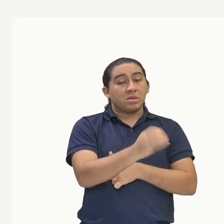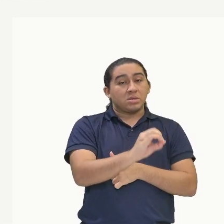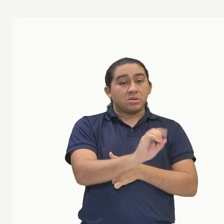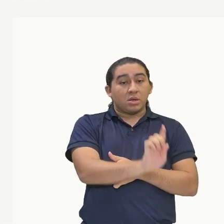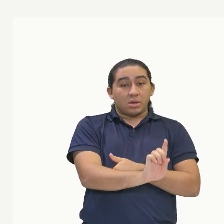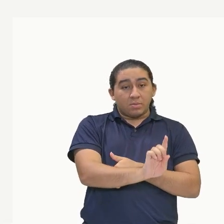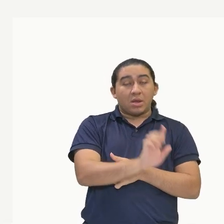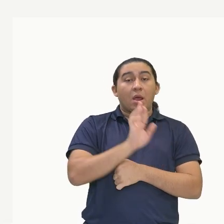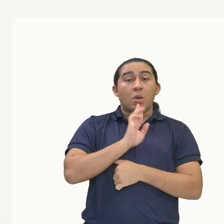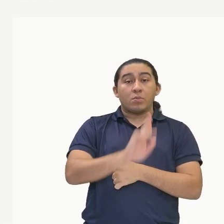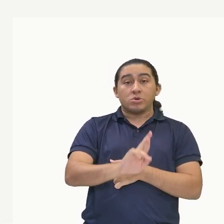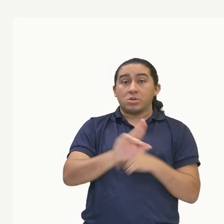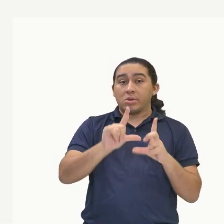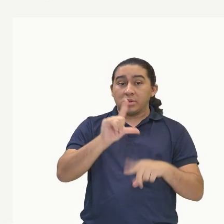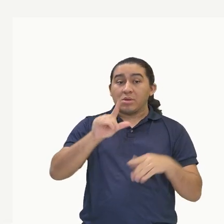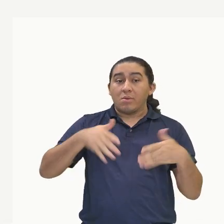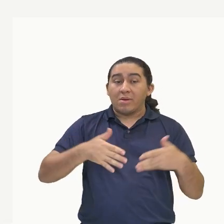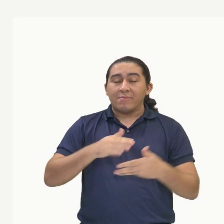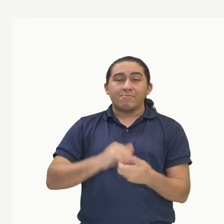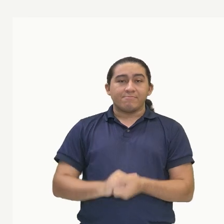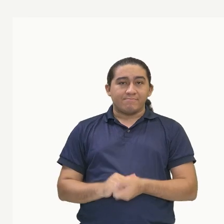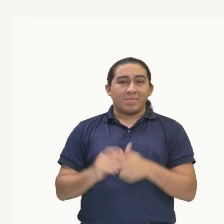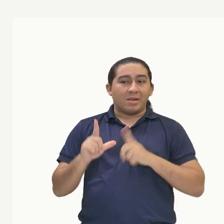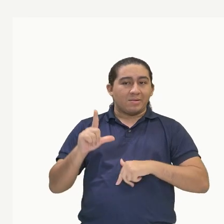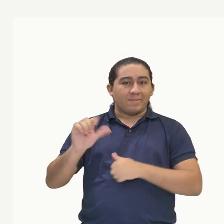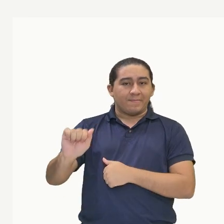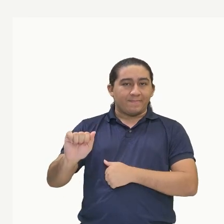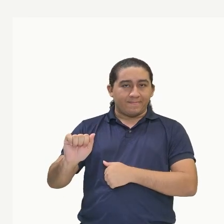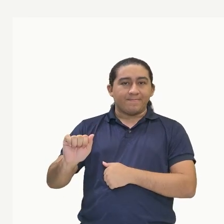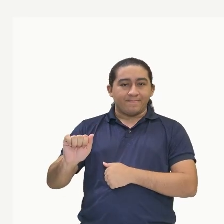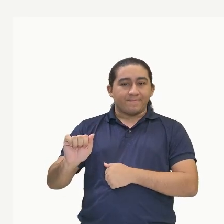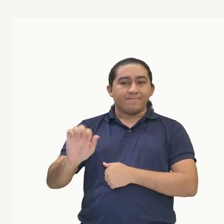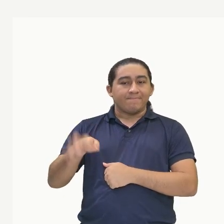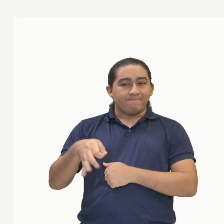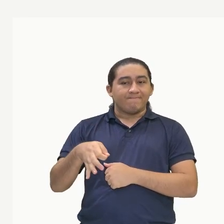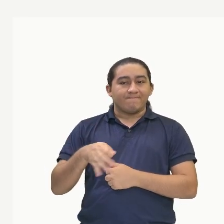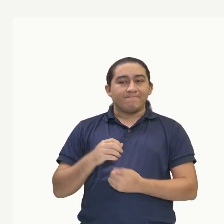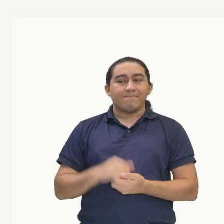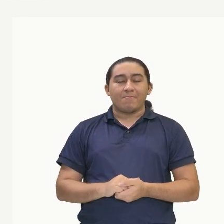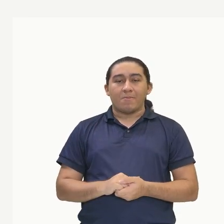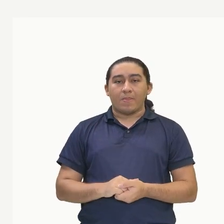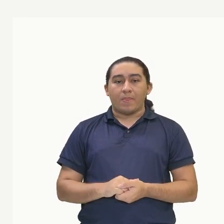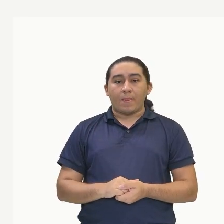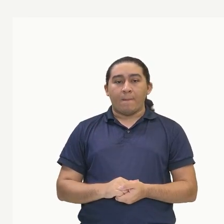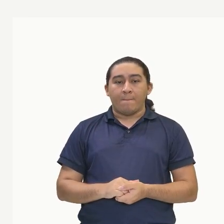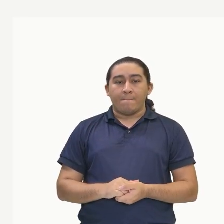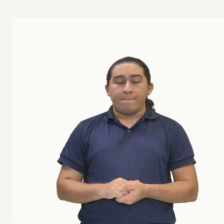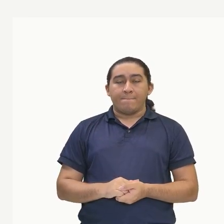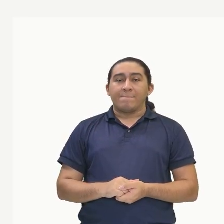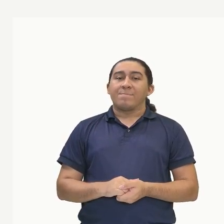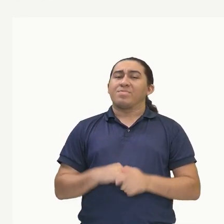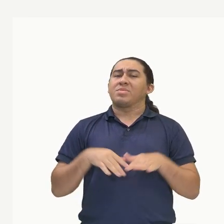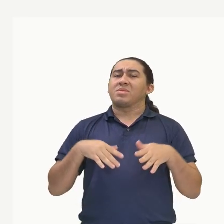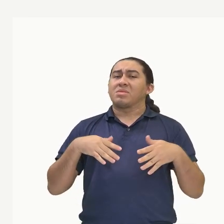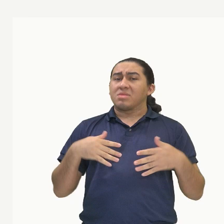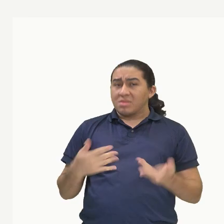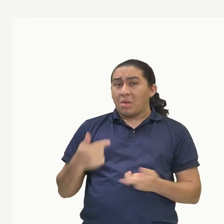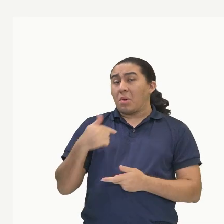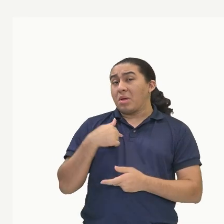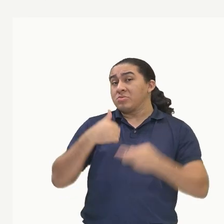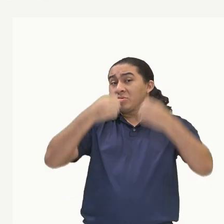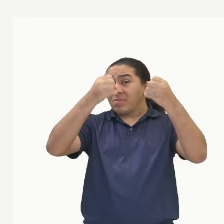gramas. Então, a letra correta é a letra A, tá bom? Então, eu fui bem devagarzinho